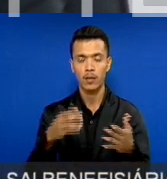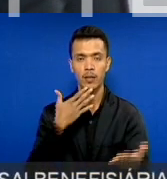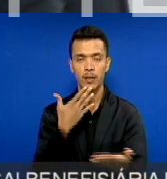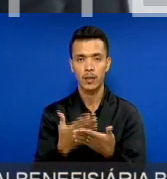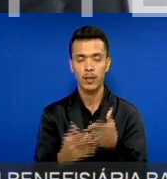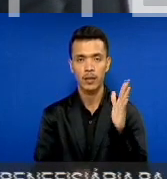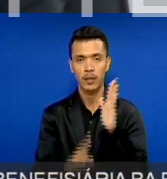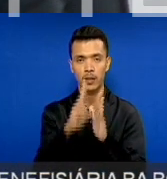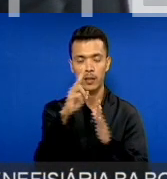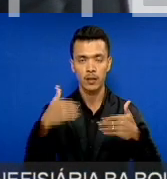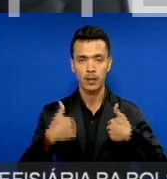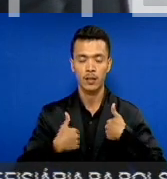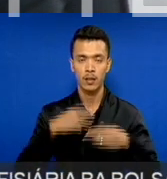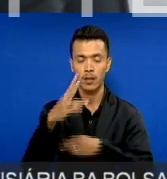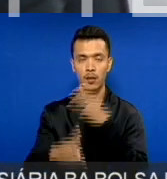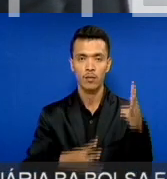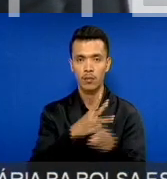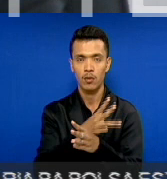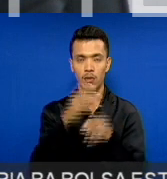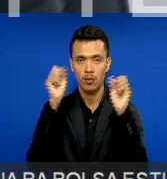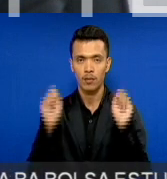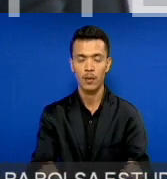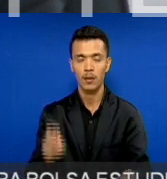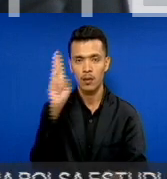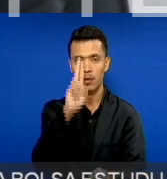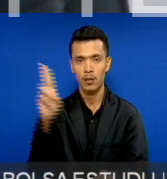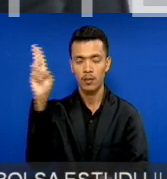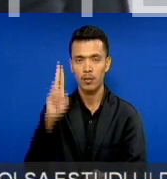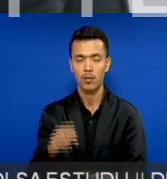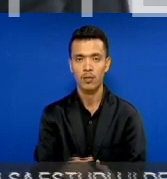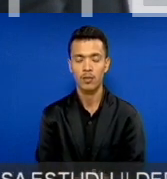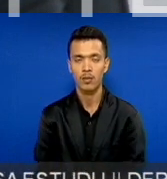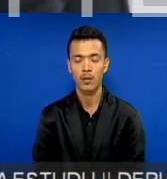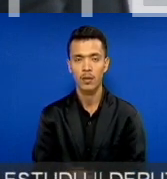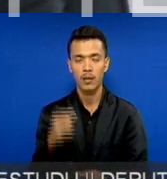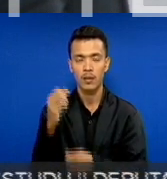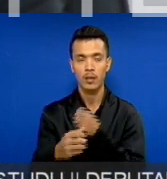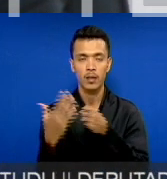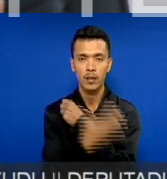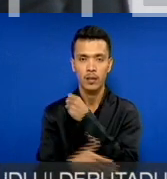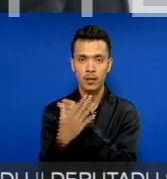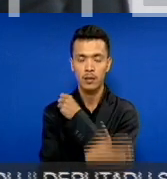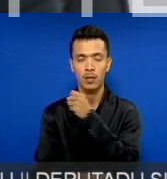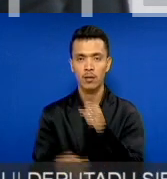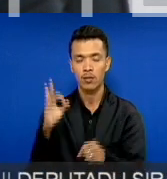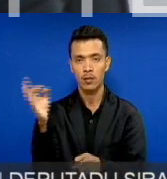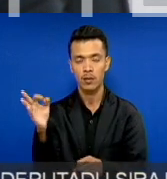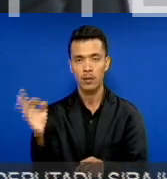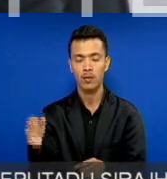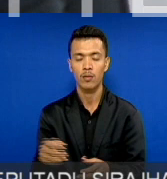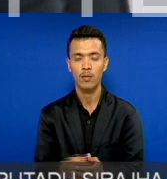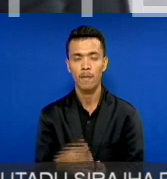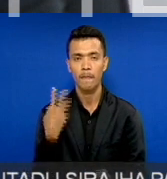a mundo, que ita vale usa e da netona e a lá para 90 e tal país, né, sem visto, e